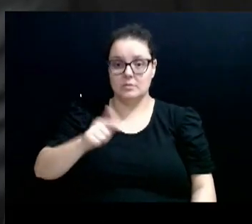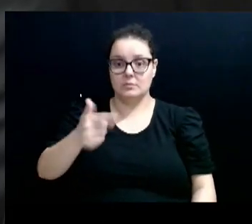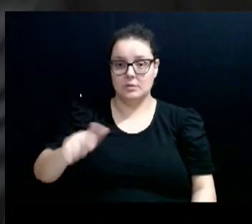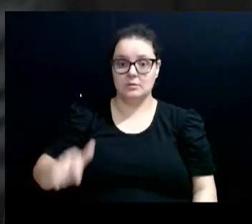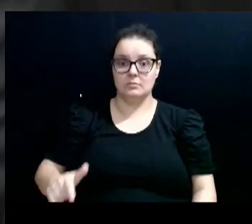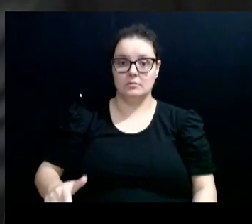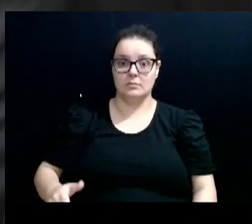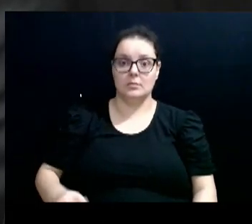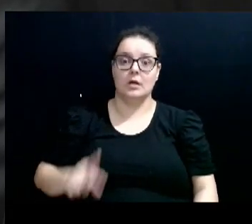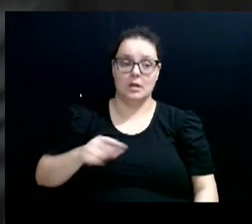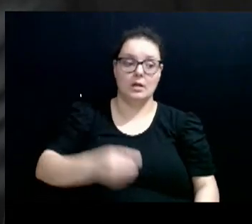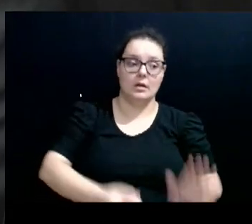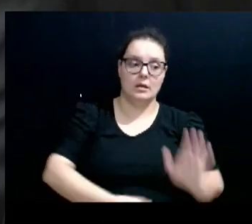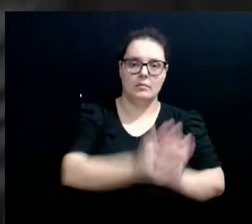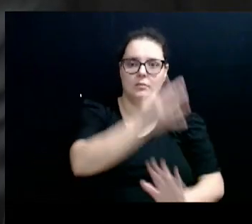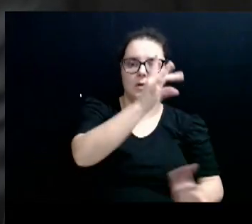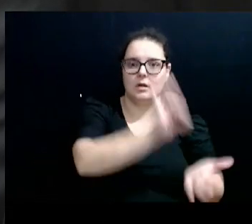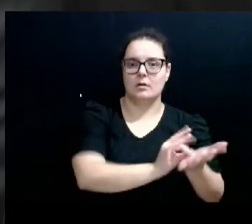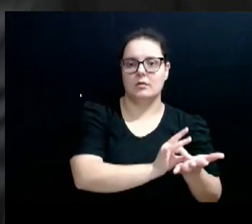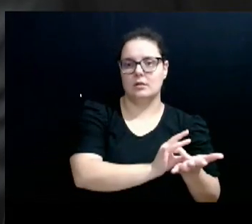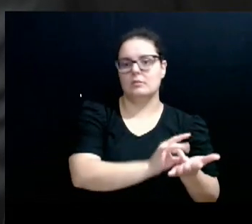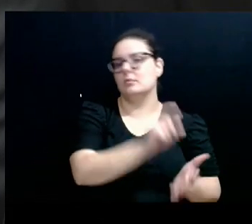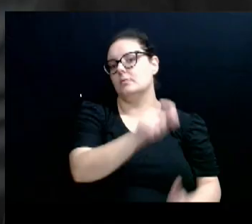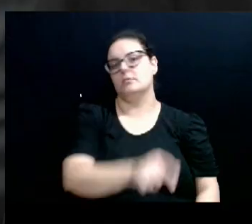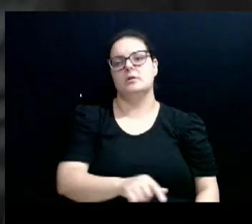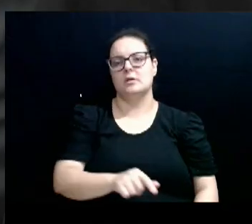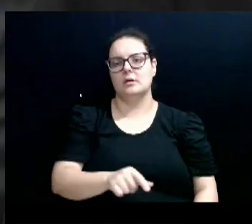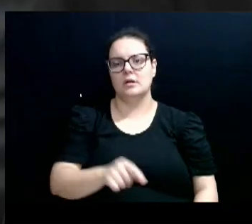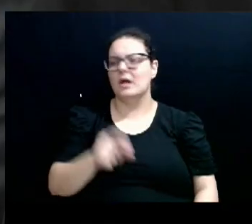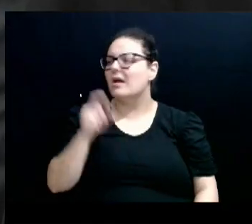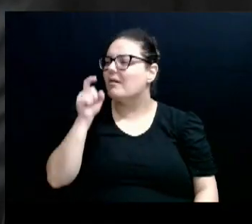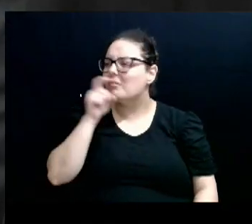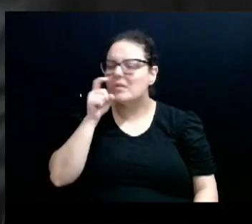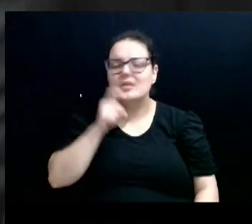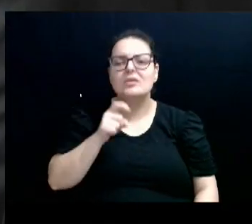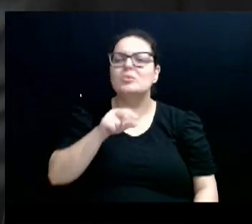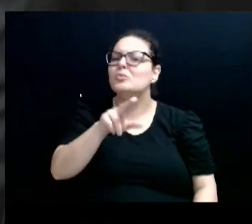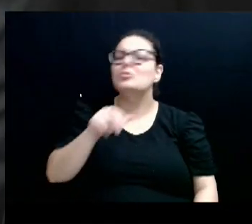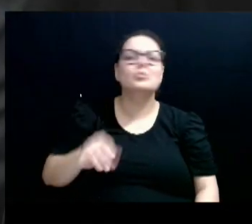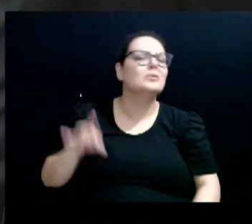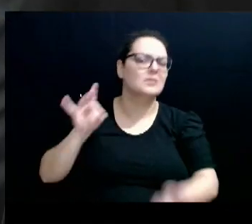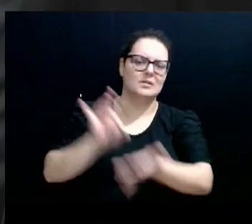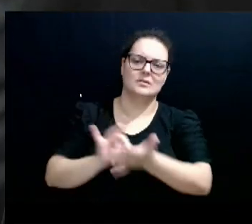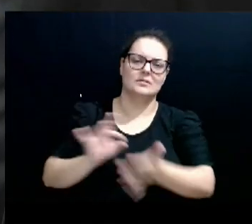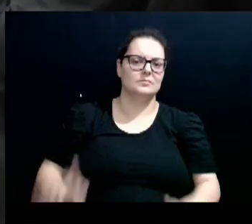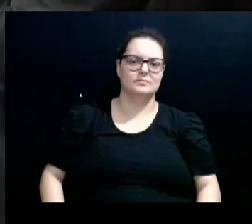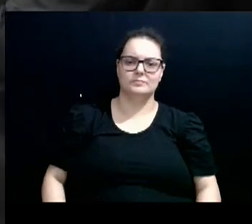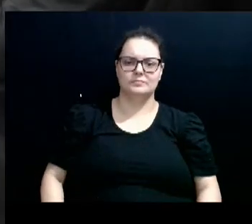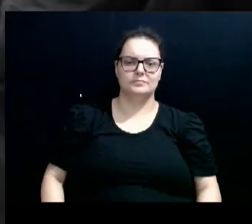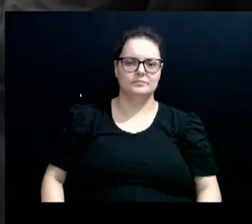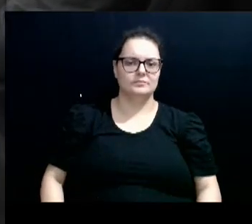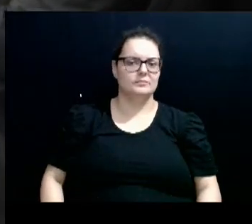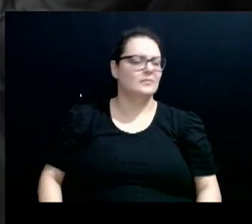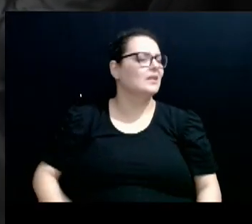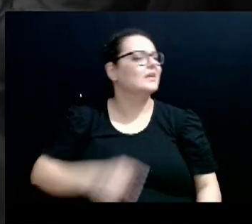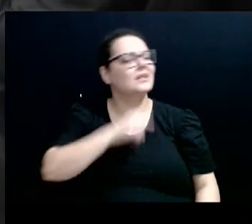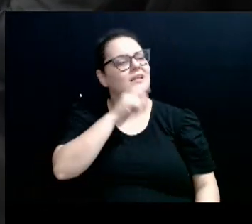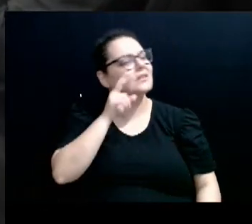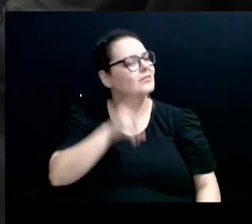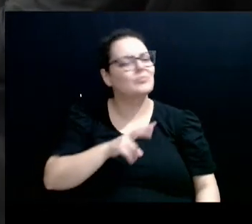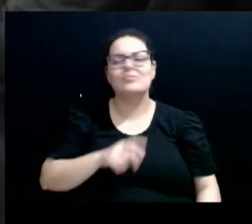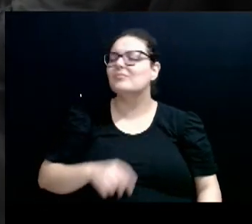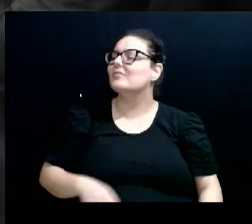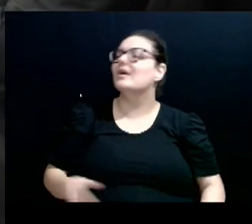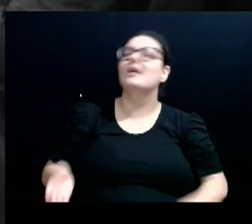Isso é uma farsa. Mentira é mentira, nunca vai ser verdade. Mais mesmo cedo, que mais ninguém tarde, esteja vendo. Mesmo mais cedo ou mais tarde,